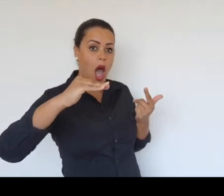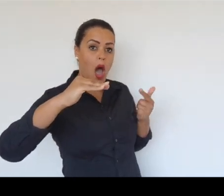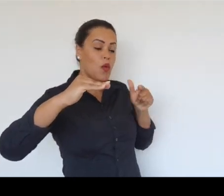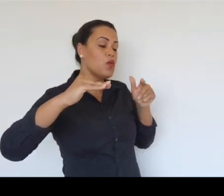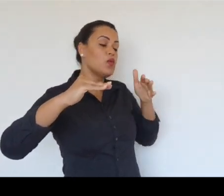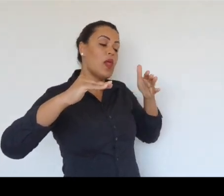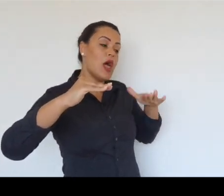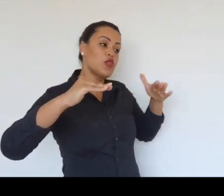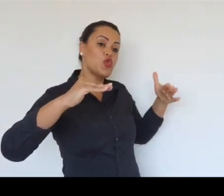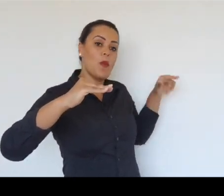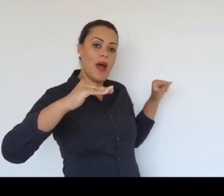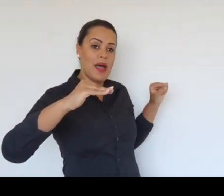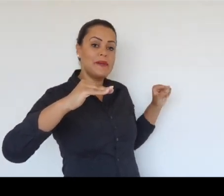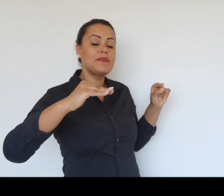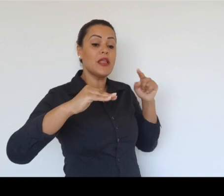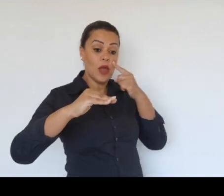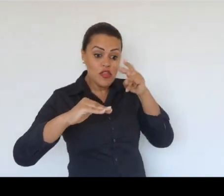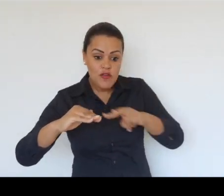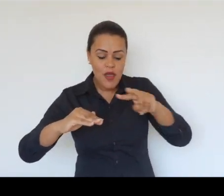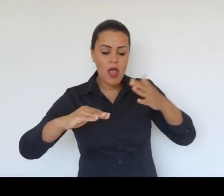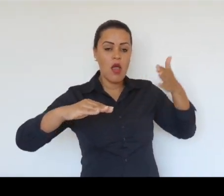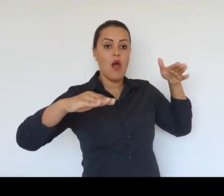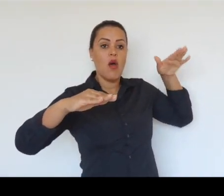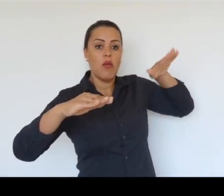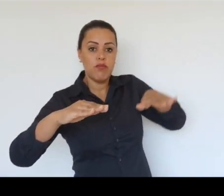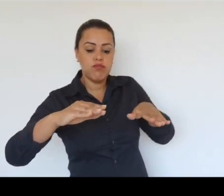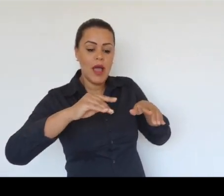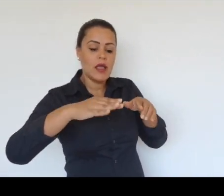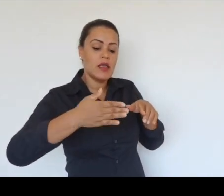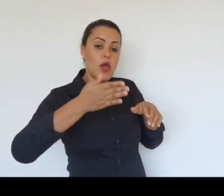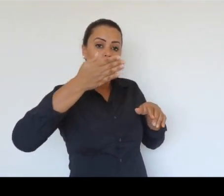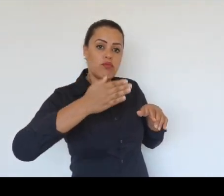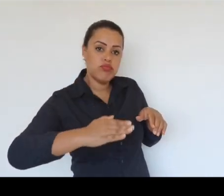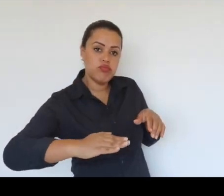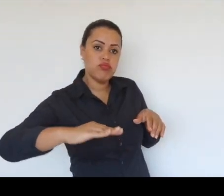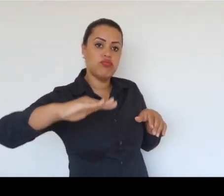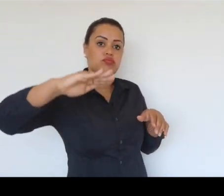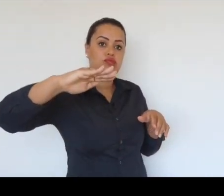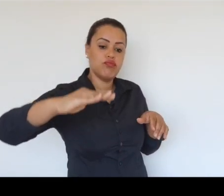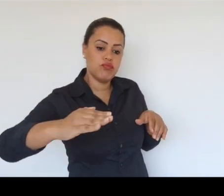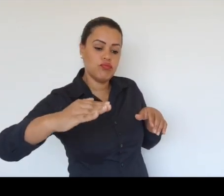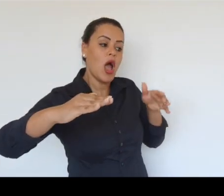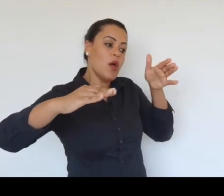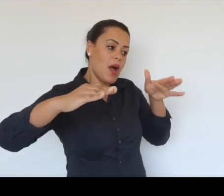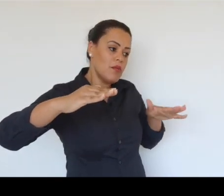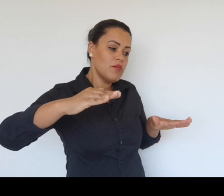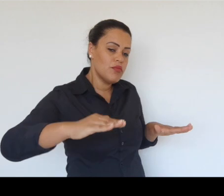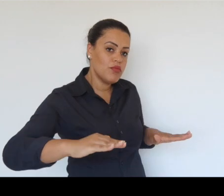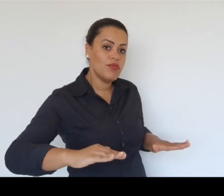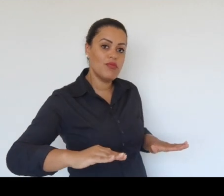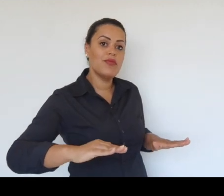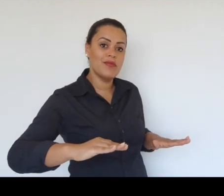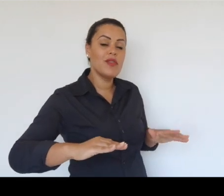marcas, inclusive, da erosão no sítio desse movimento da subida e descida do nível do mar. Eu acho que em